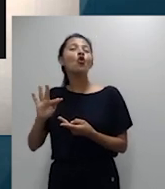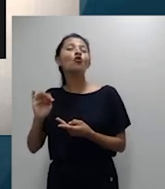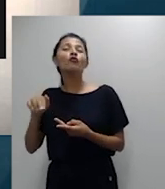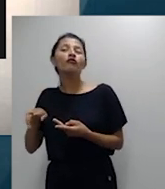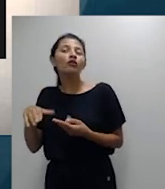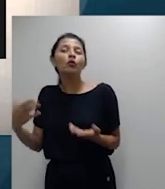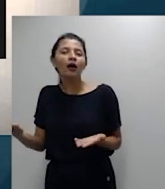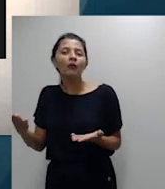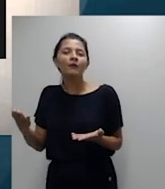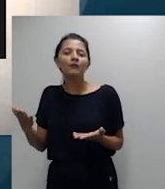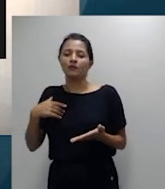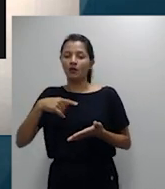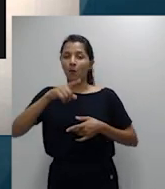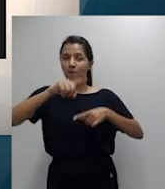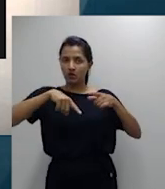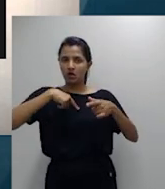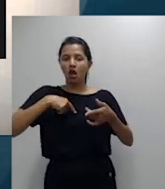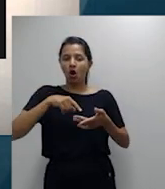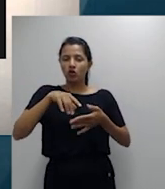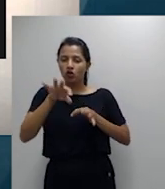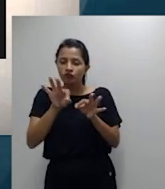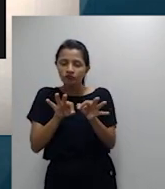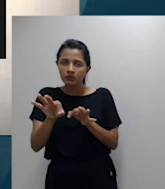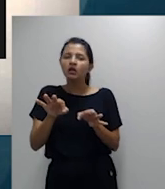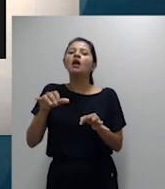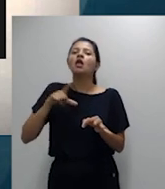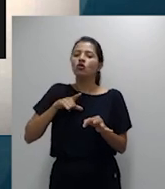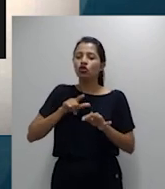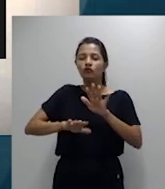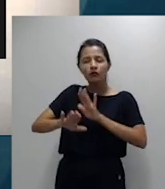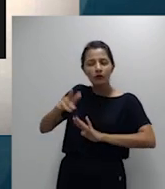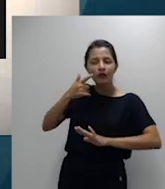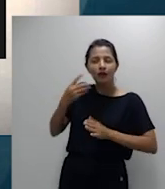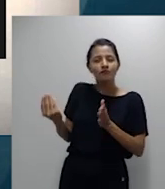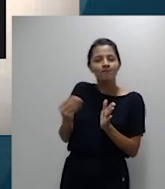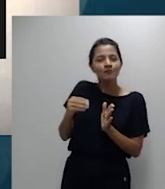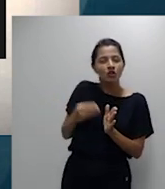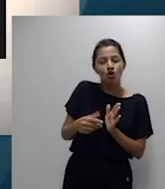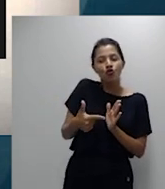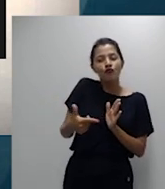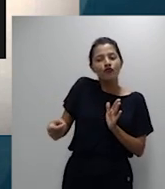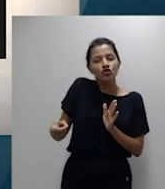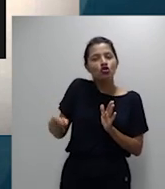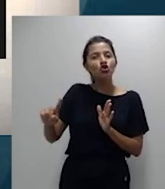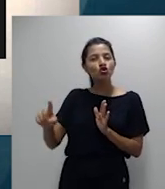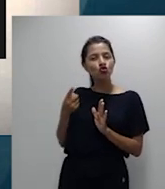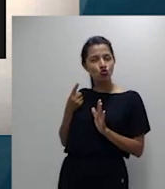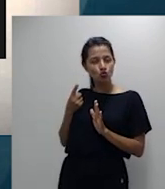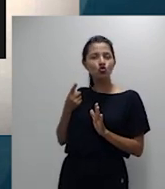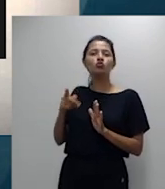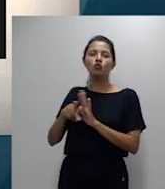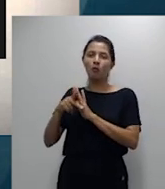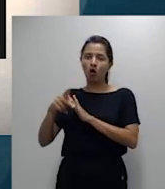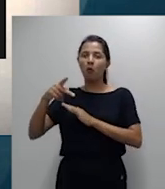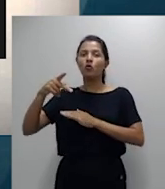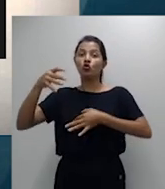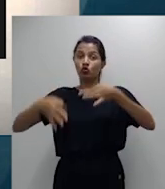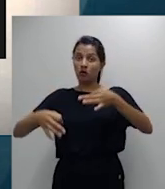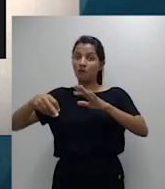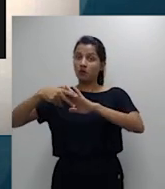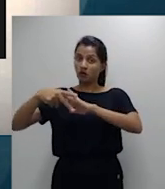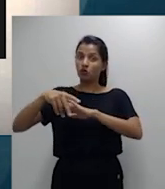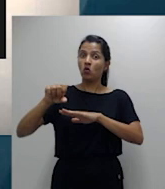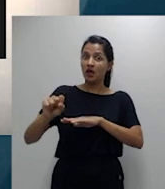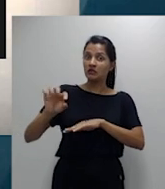cuidado de Alencar os 20 últimos precedentes do STJ onde